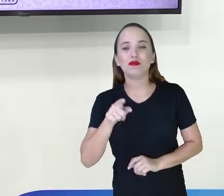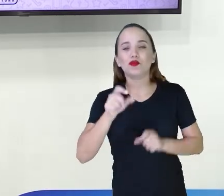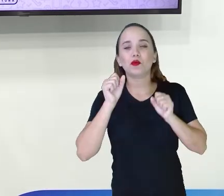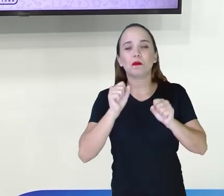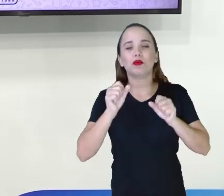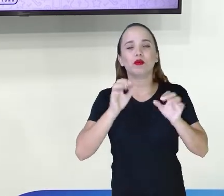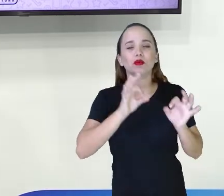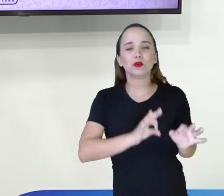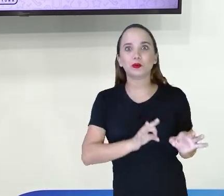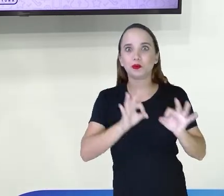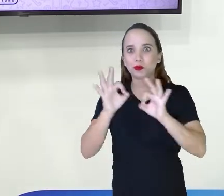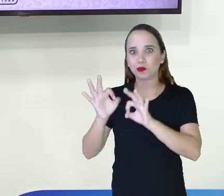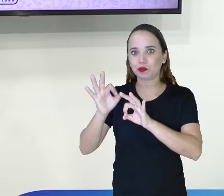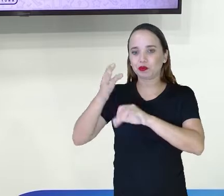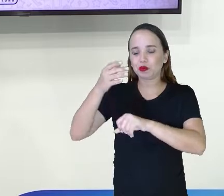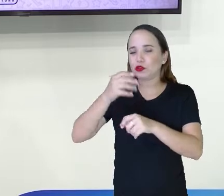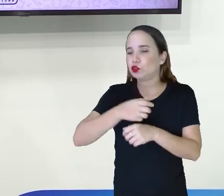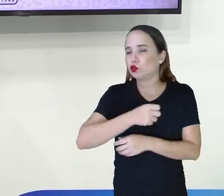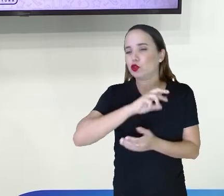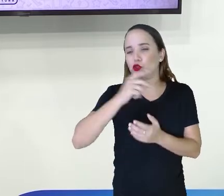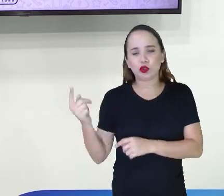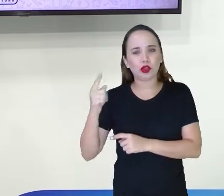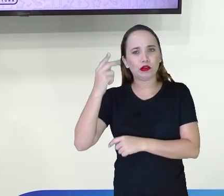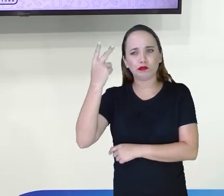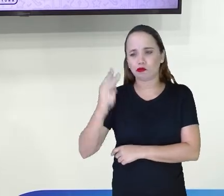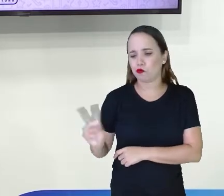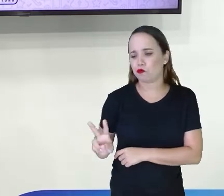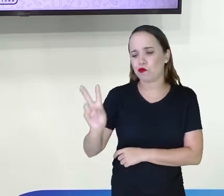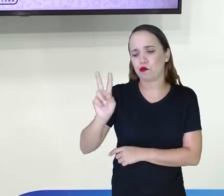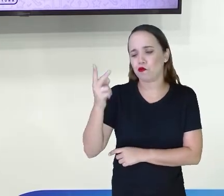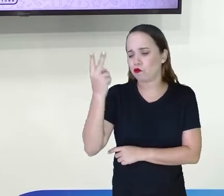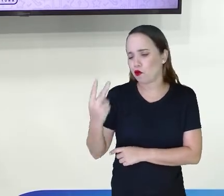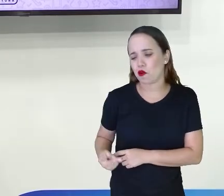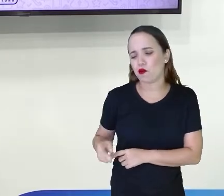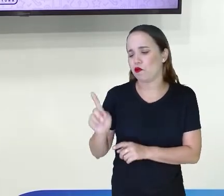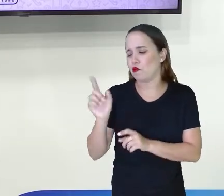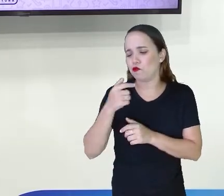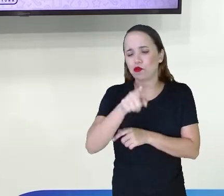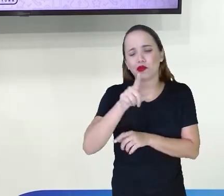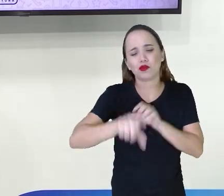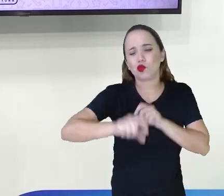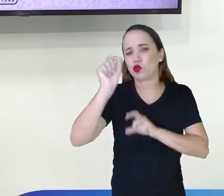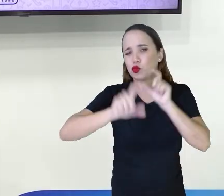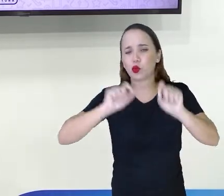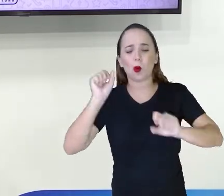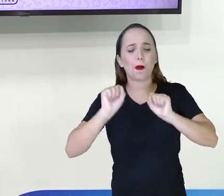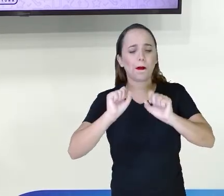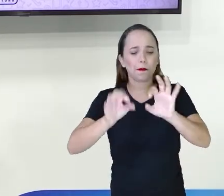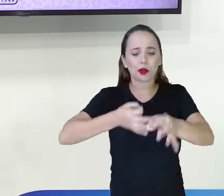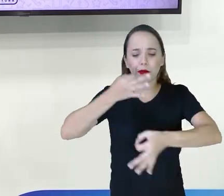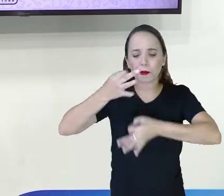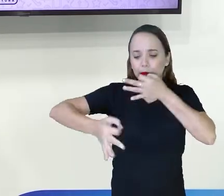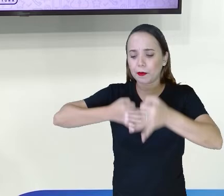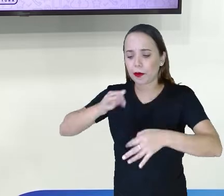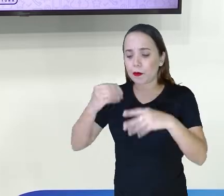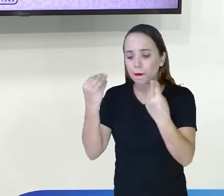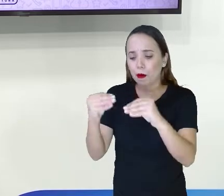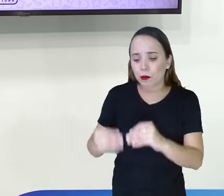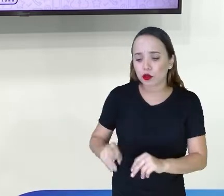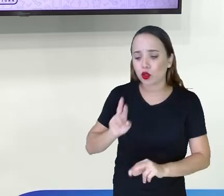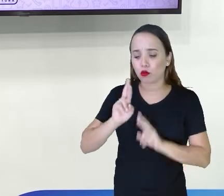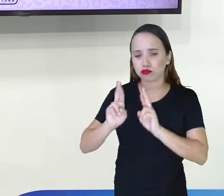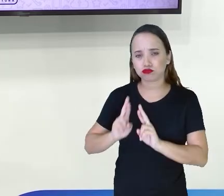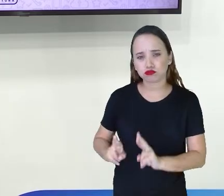acessar quantas vezes vocês quiserem. Lá vocês também podem fazer comentário, responder os desafios que eu sempre coloco aqui,